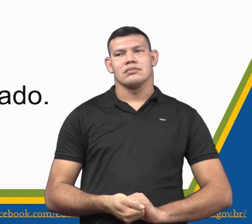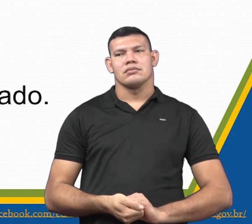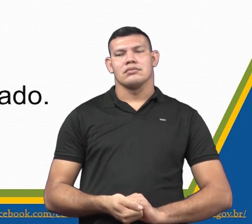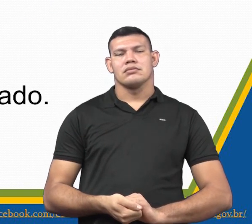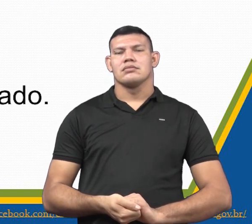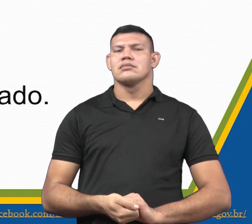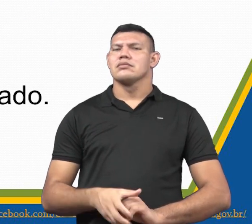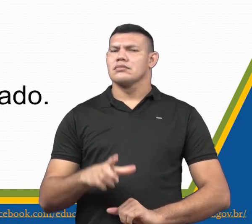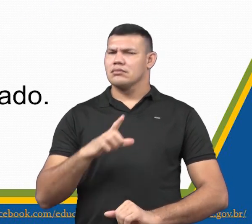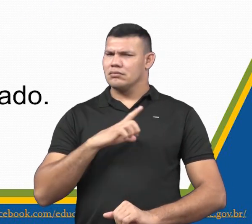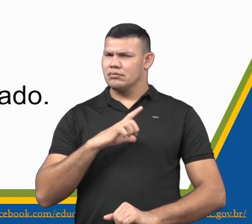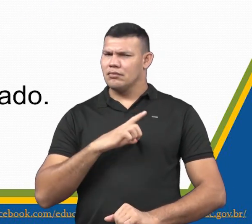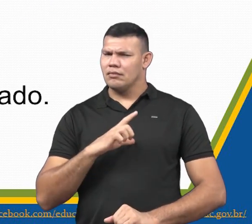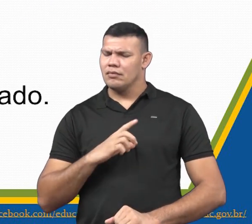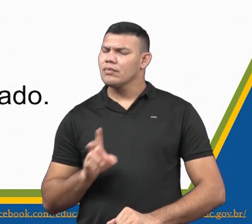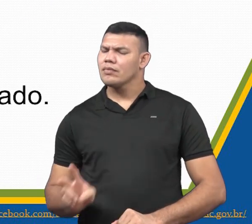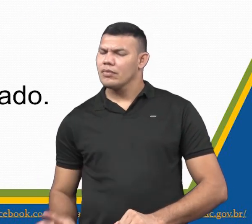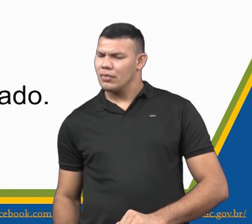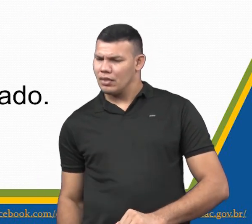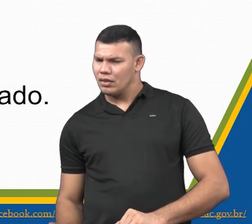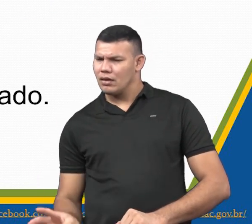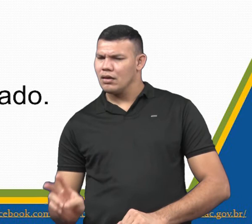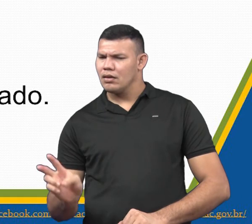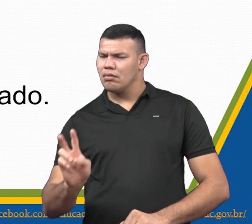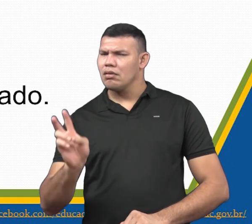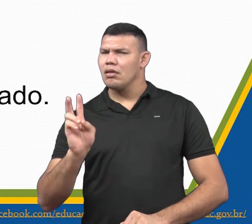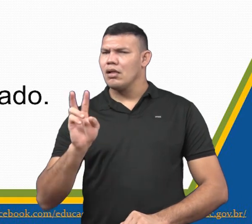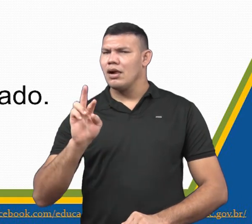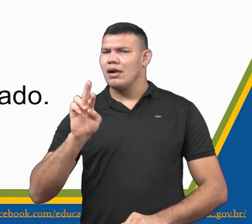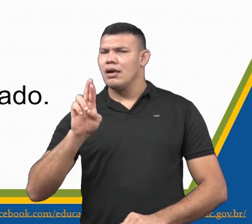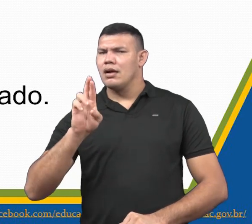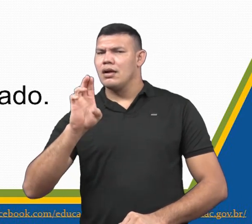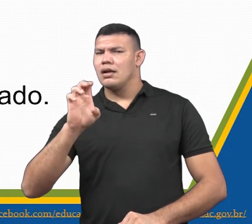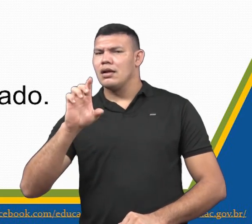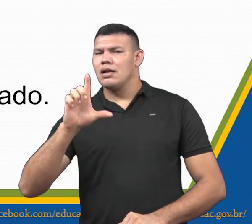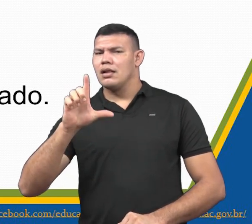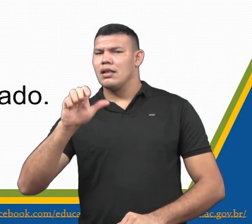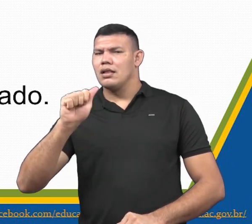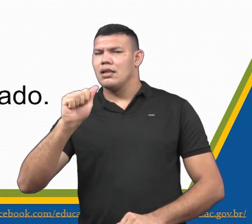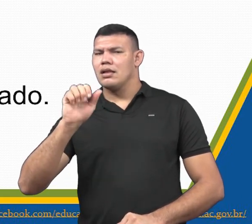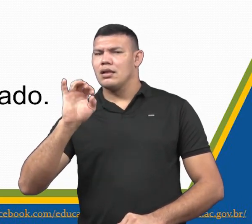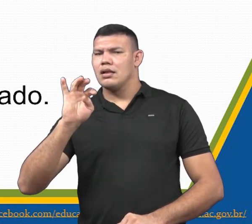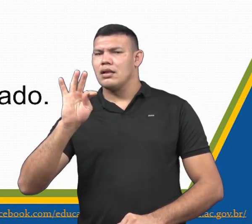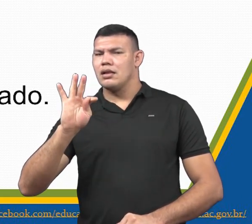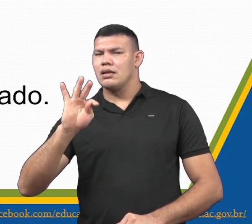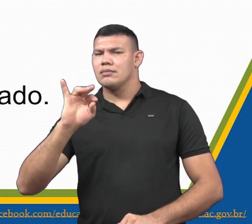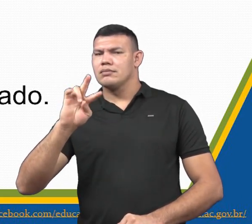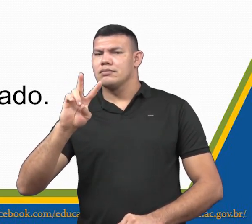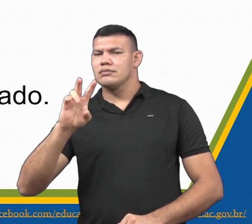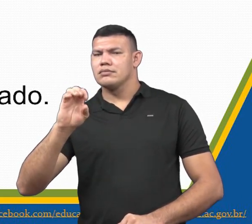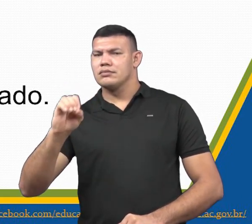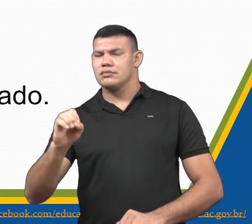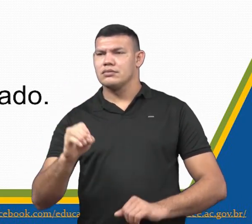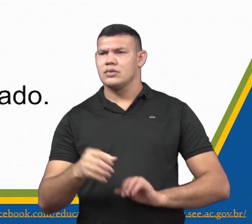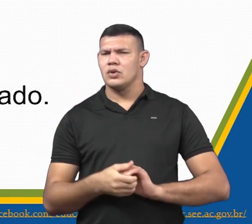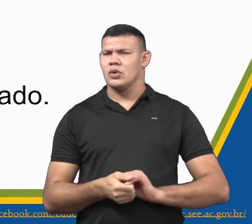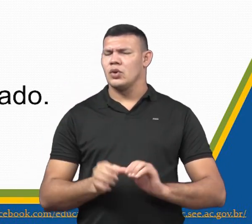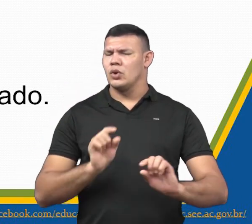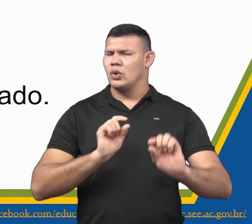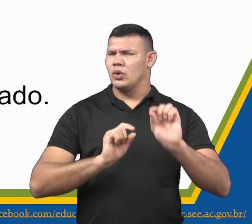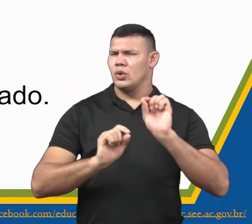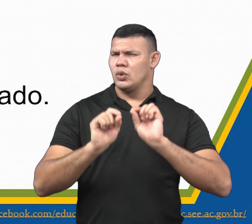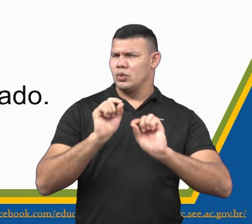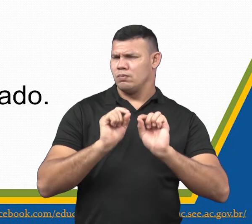Nós também temos o valor relativo. O sistema de numeração decimal, ele tem o valor relativo, que depende da posição